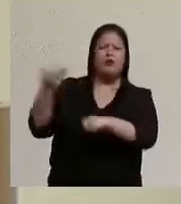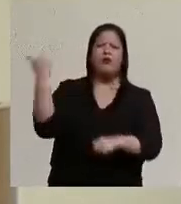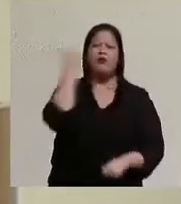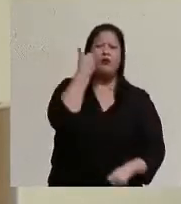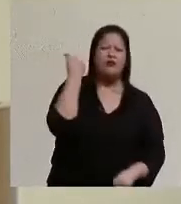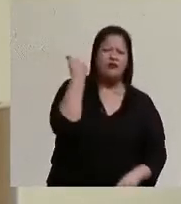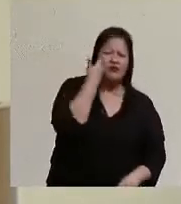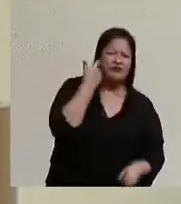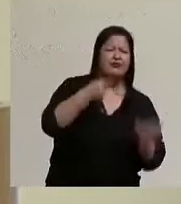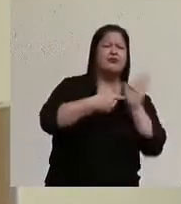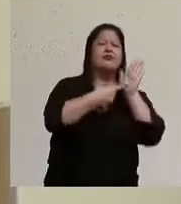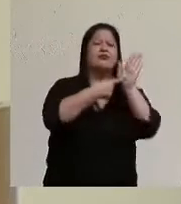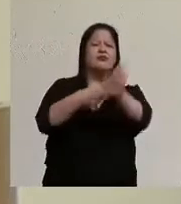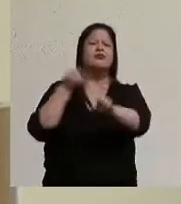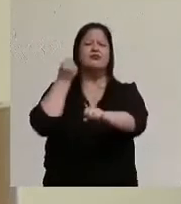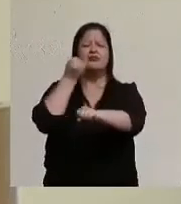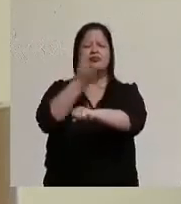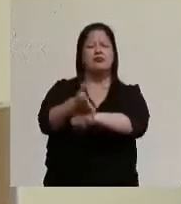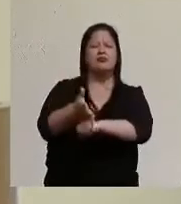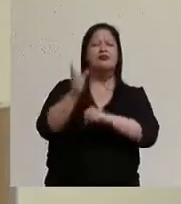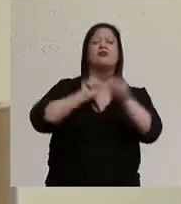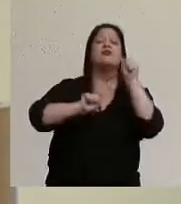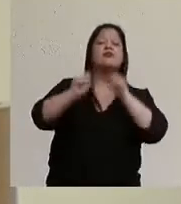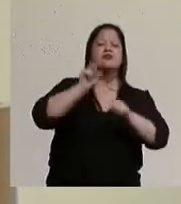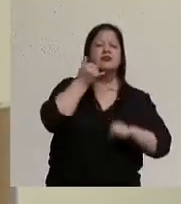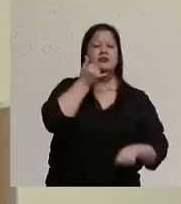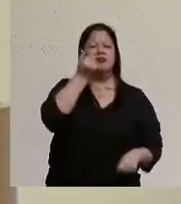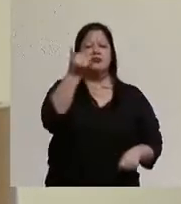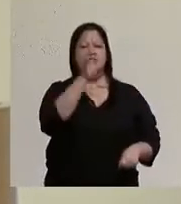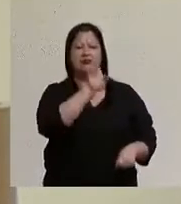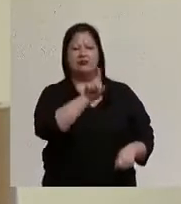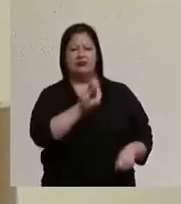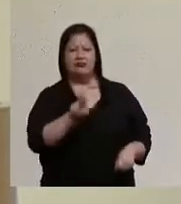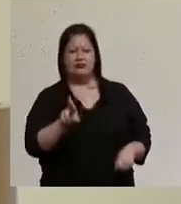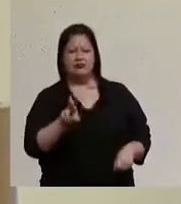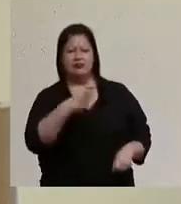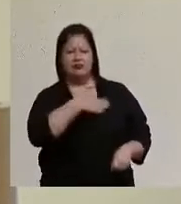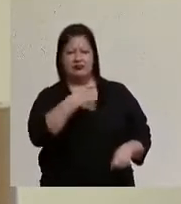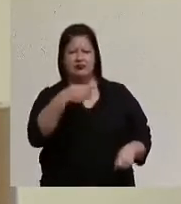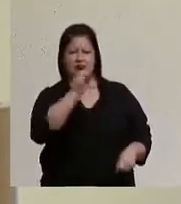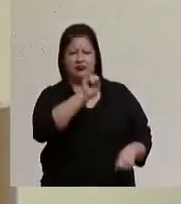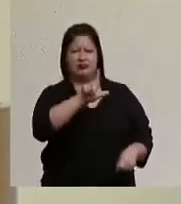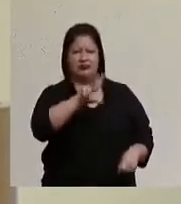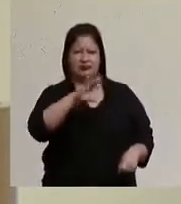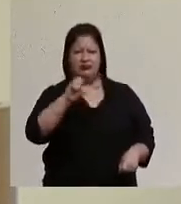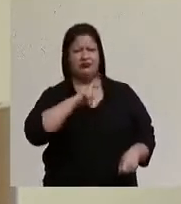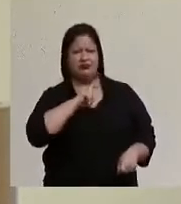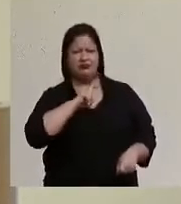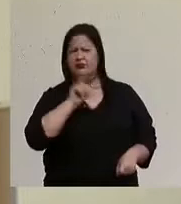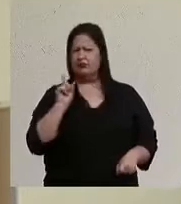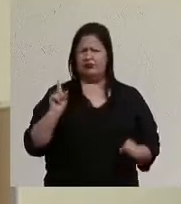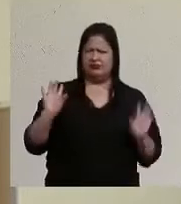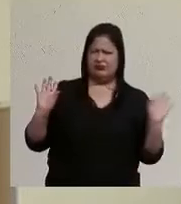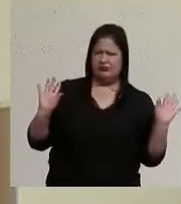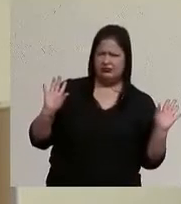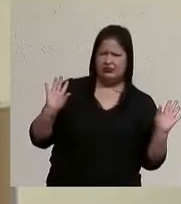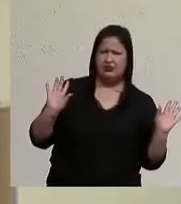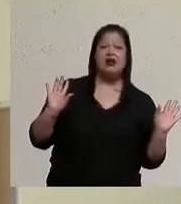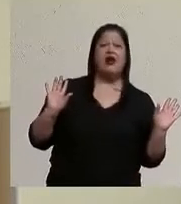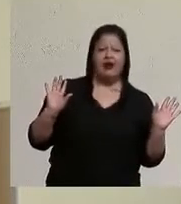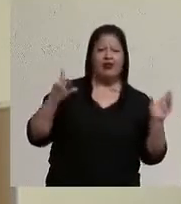Vagabundo que soltou essa porcaria aqui de madrugada eu liguei para o César falei César você tem um filho chamado Silvio falou não falei